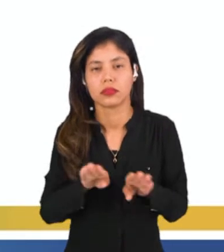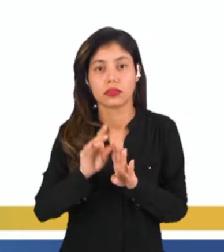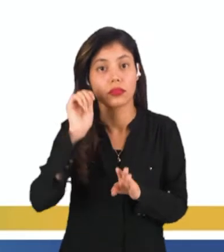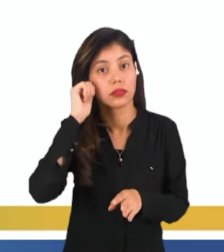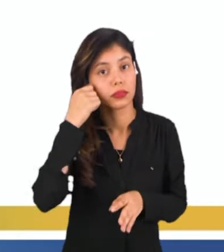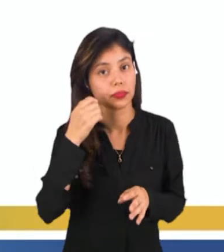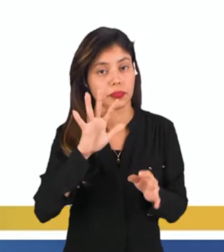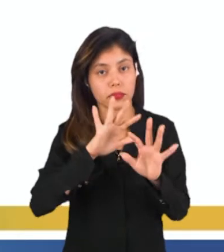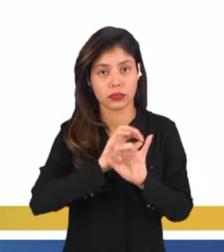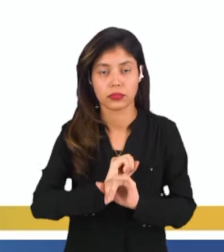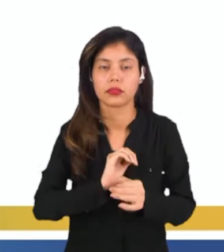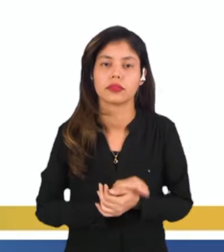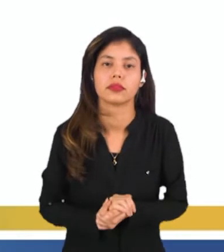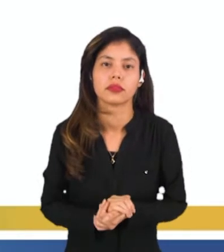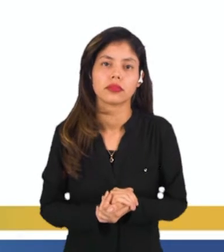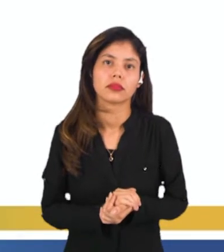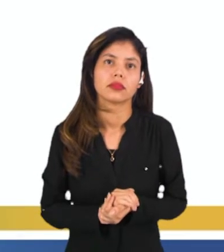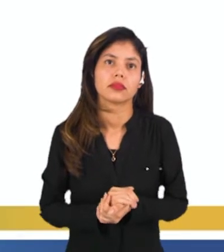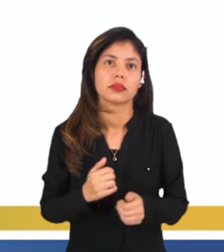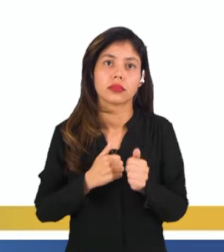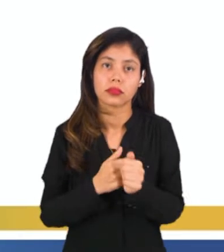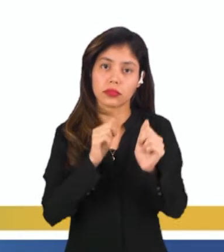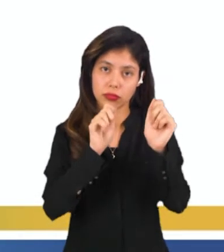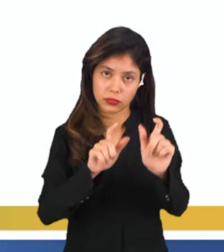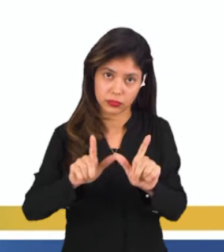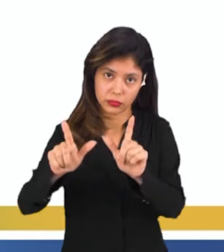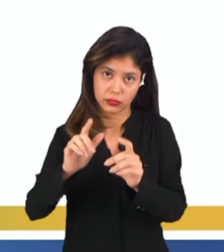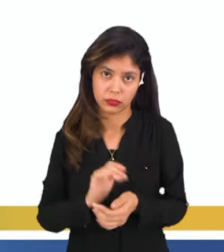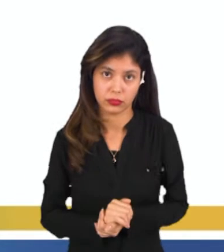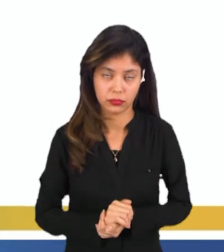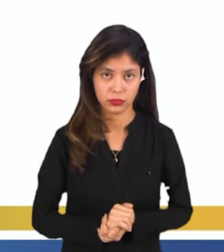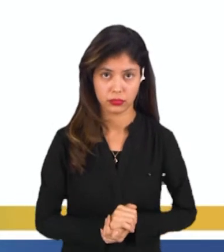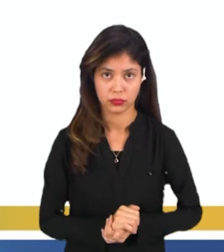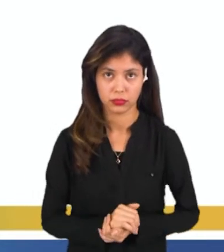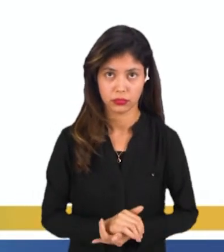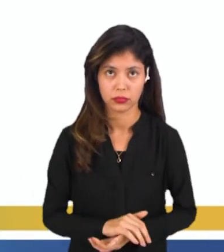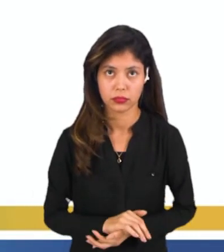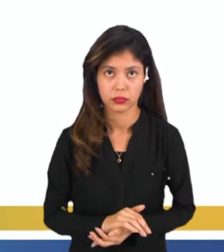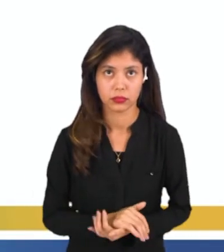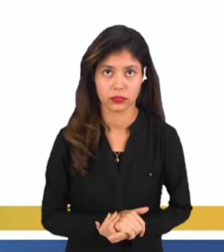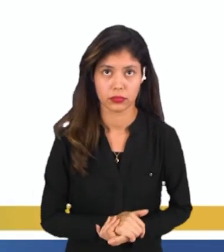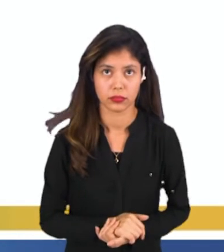também fazer acompanhar essa leitura pelos slides, tá?